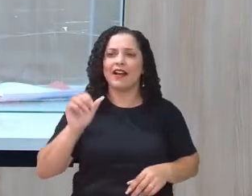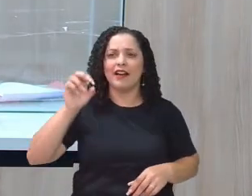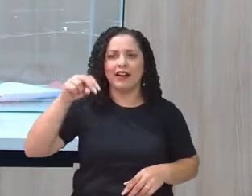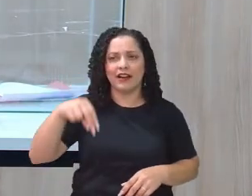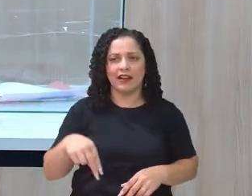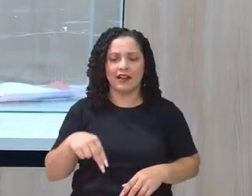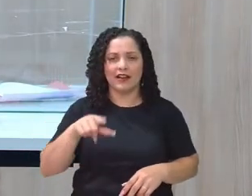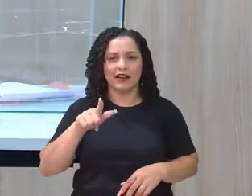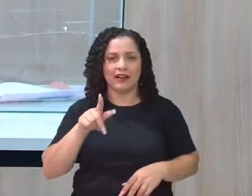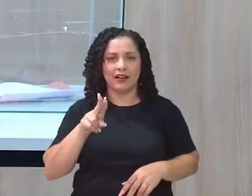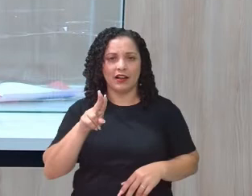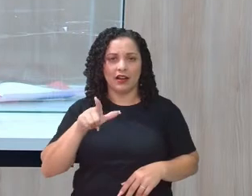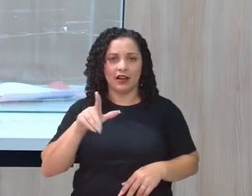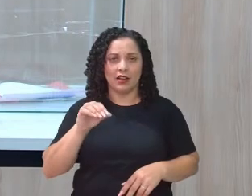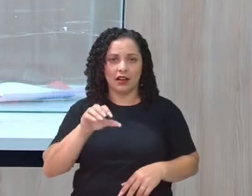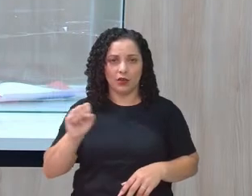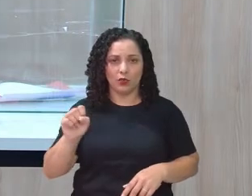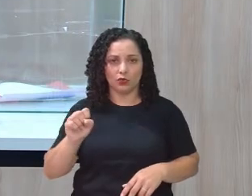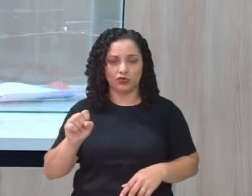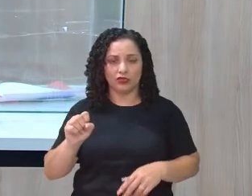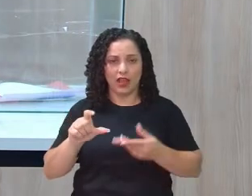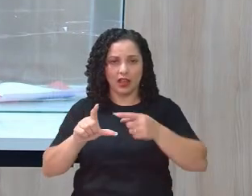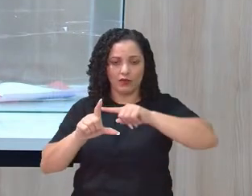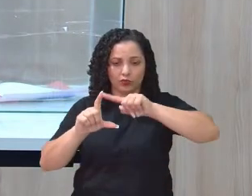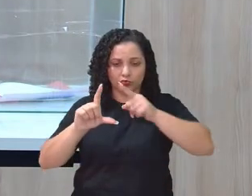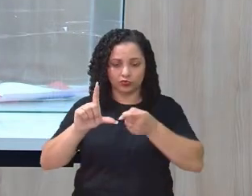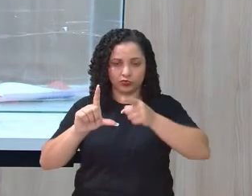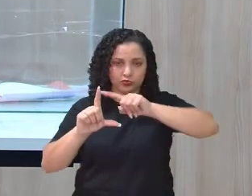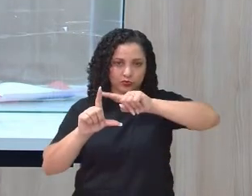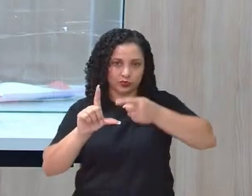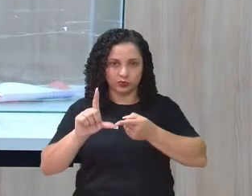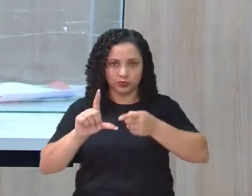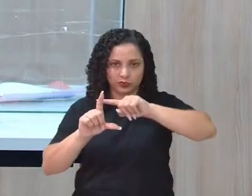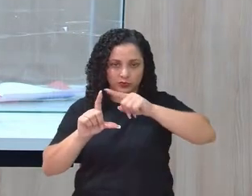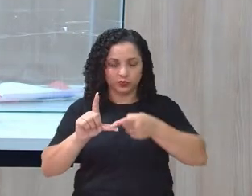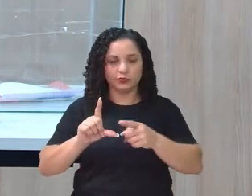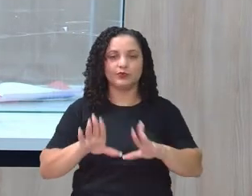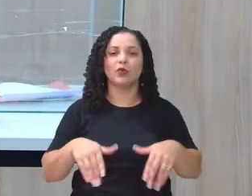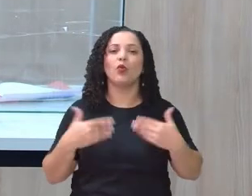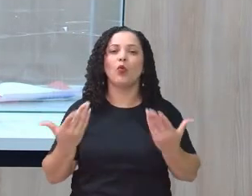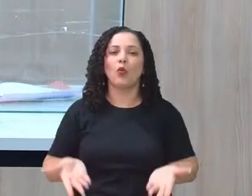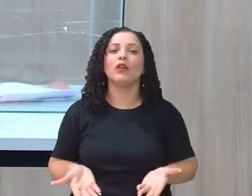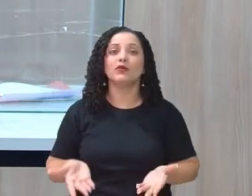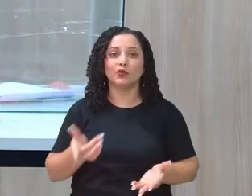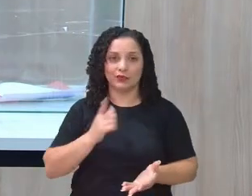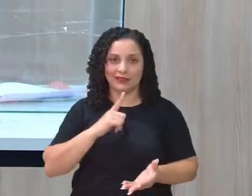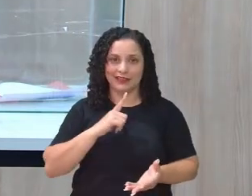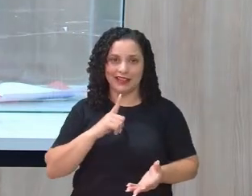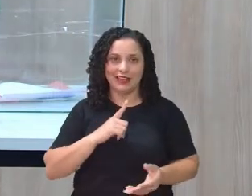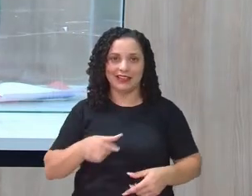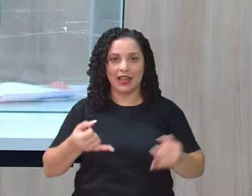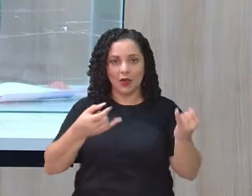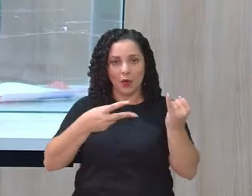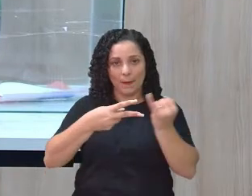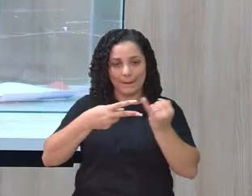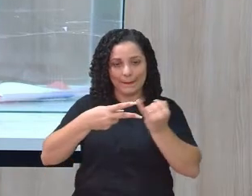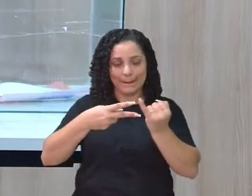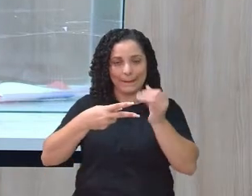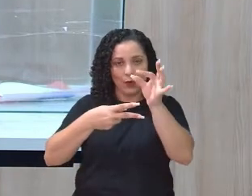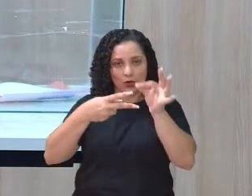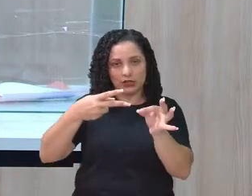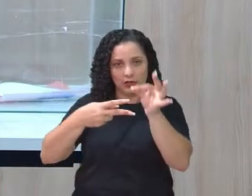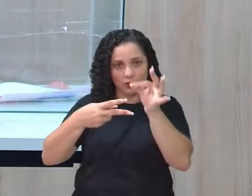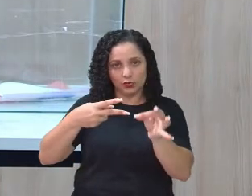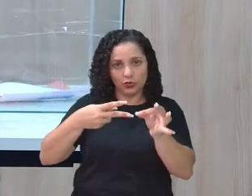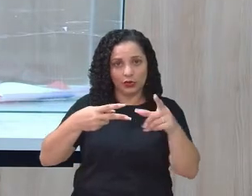a gente constrói um polígono, a gente consegue construir também alguns ângulos, que são as